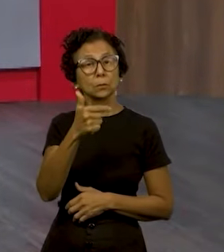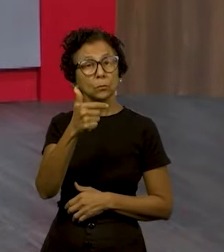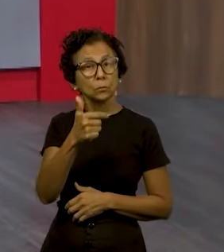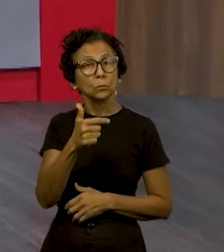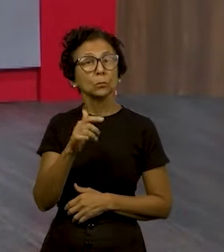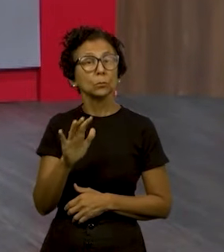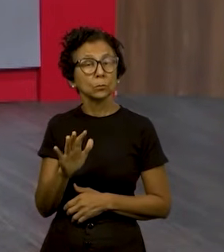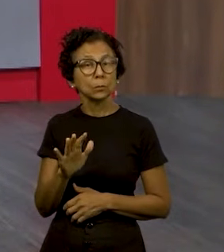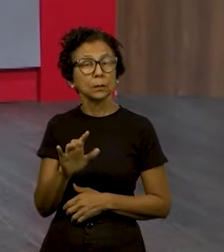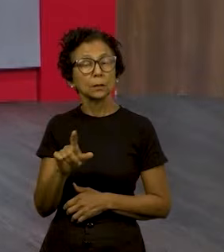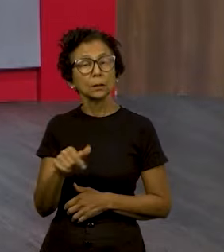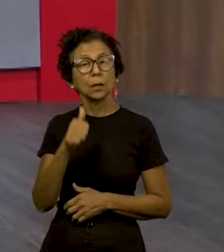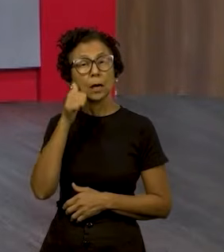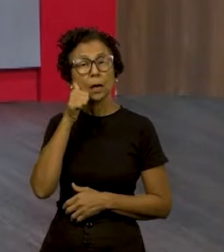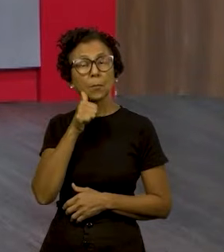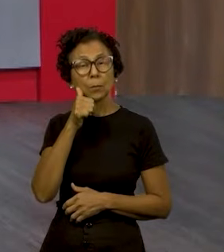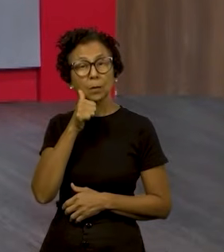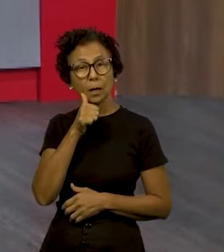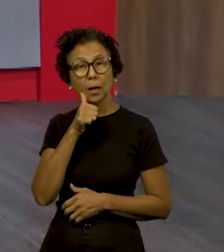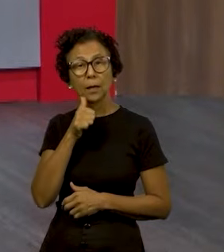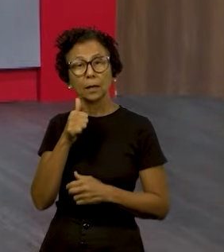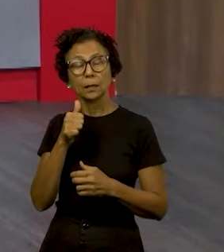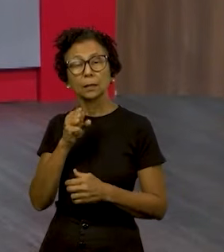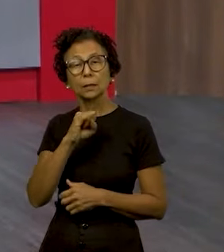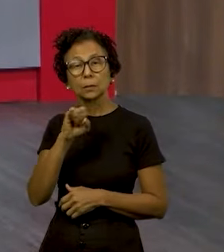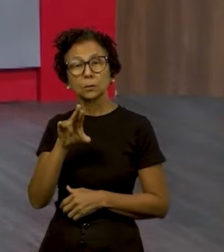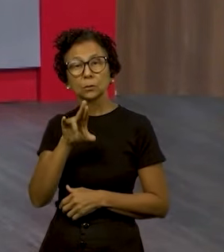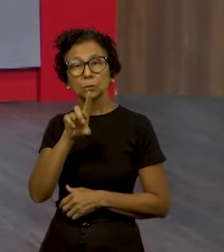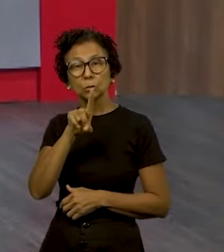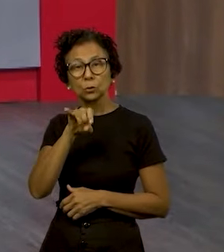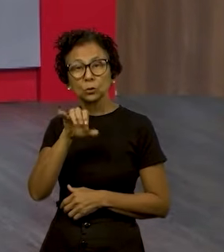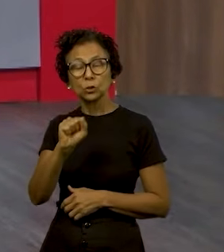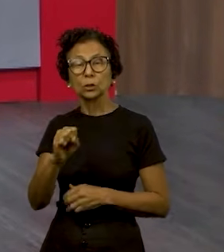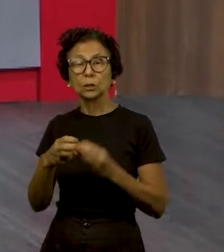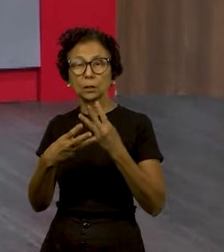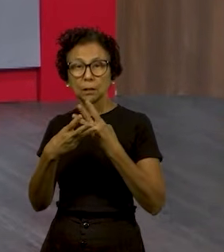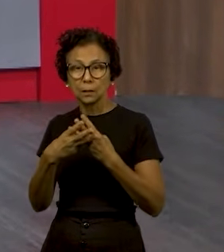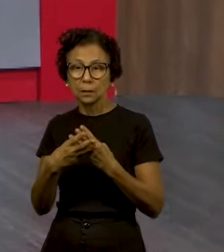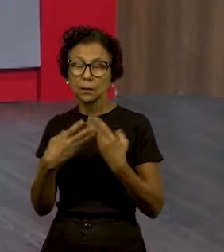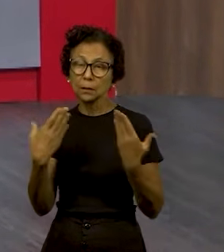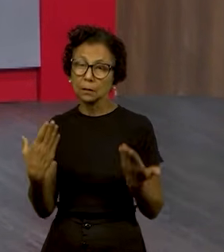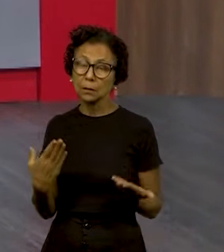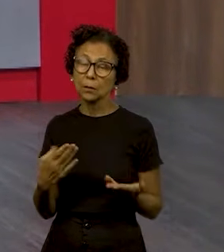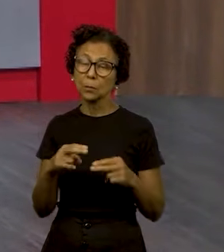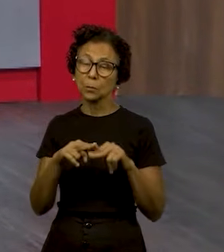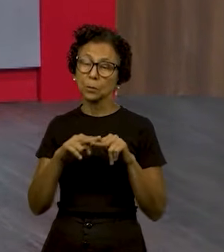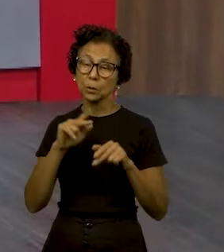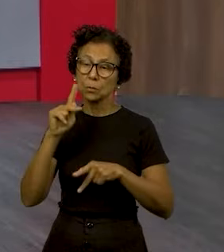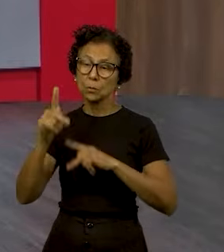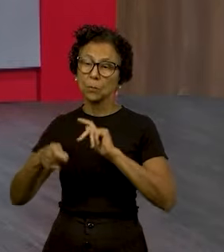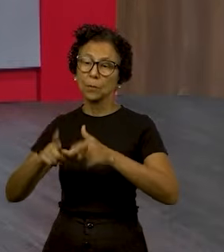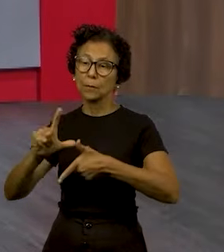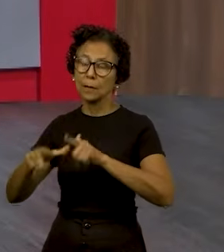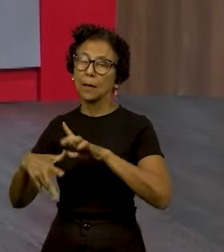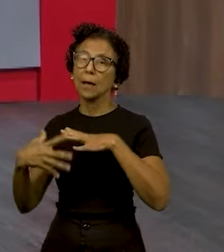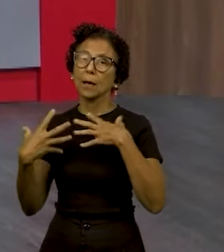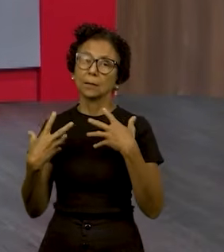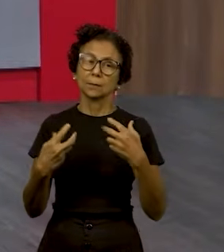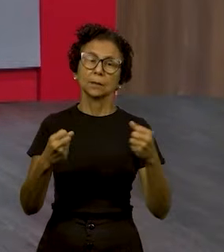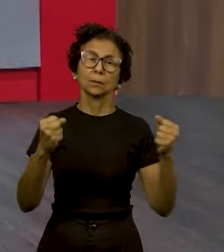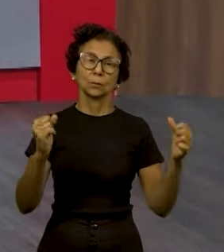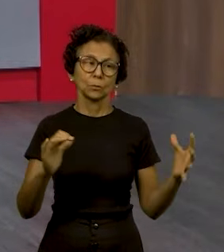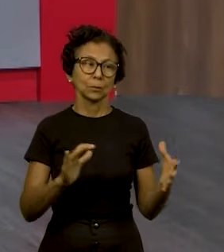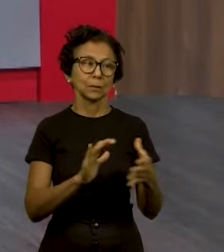asmoneu, então quer dizer, ela era judia e por isso ele foi aceito, né, pelo povo de Israel, porque ele teve